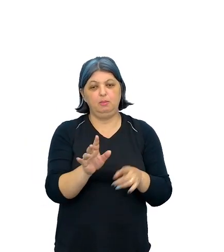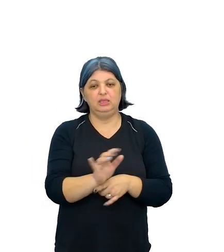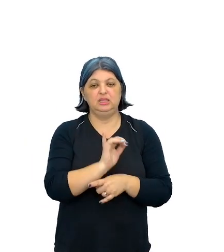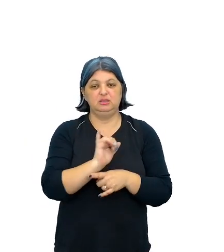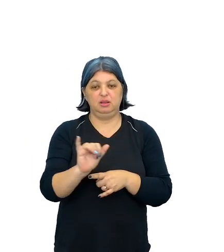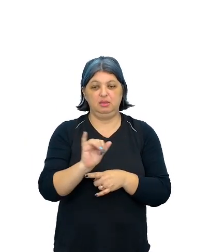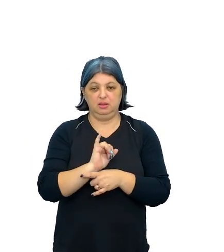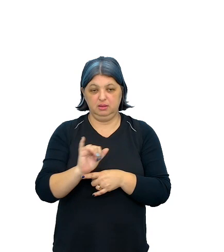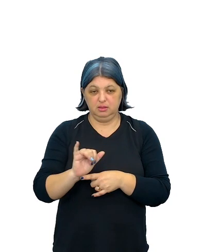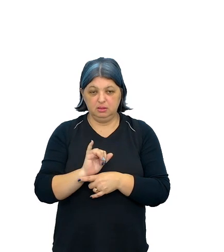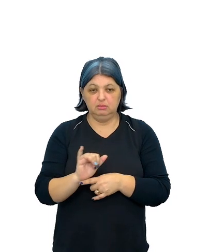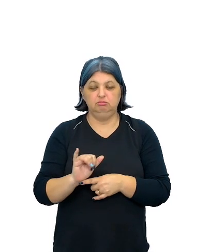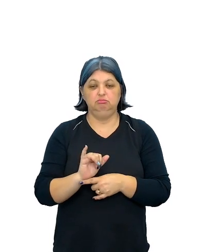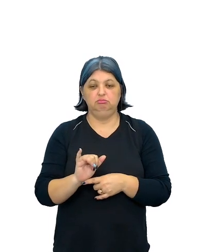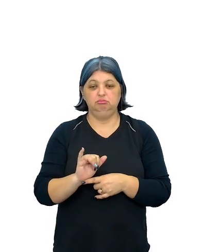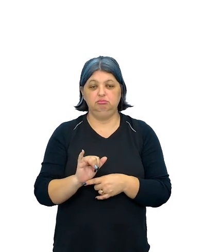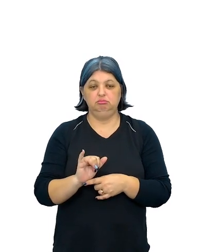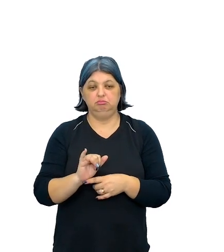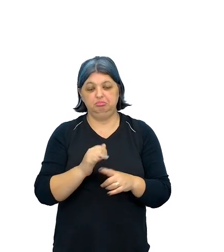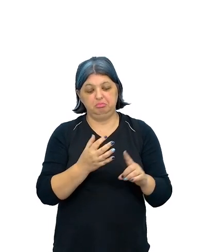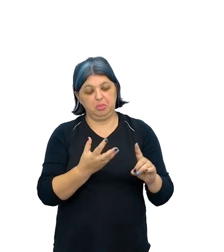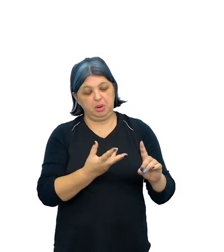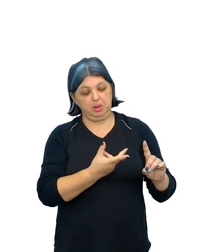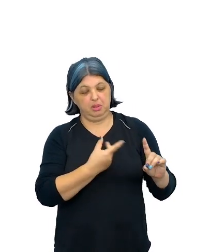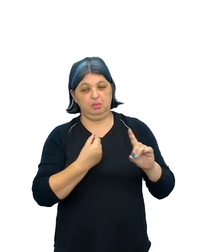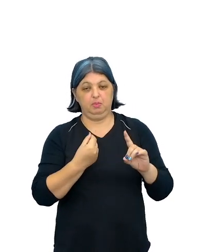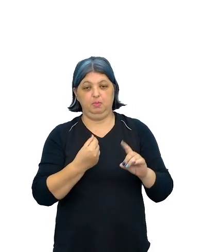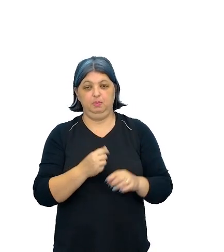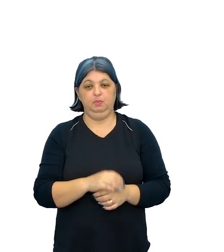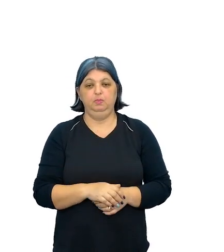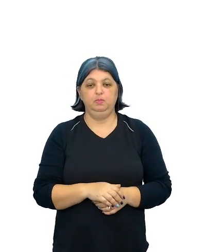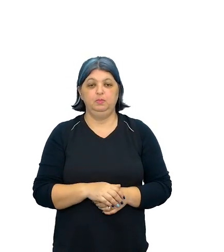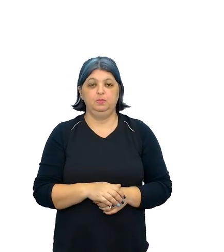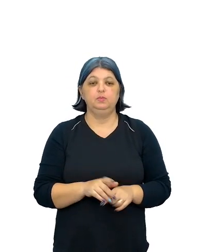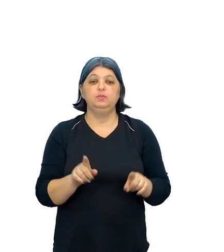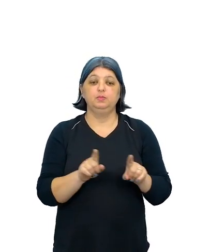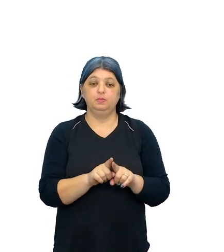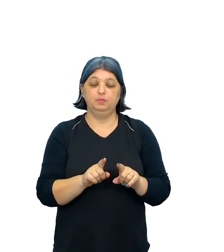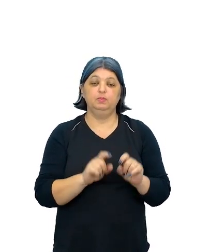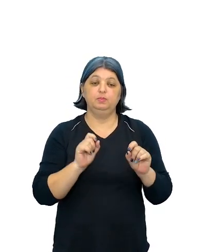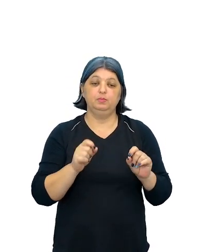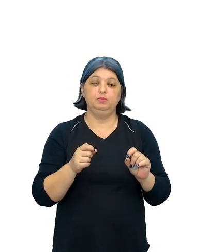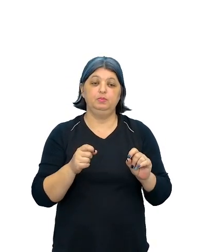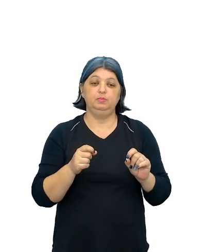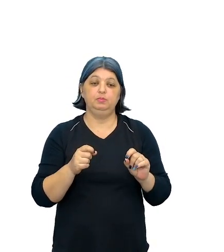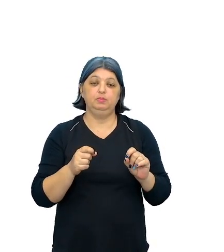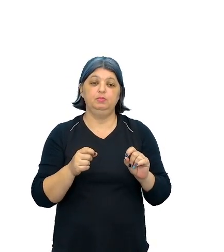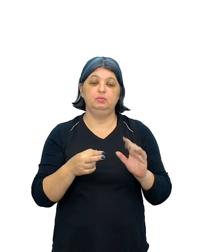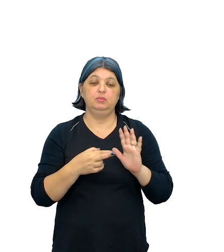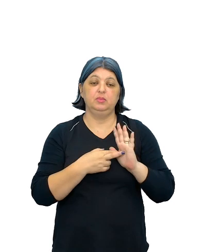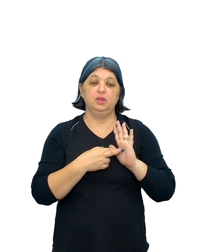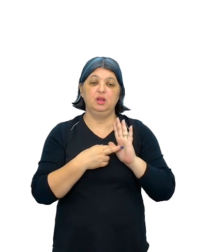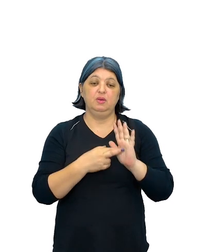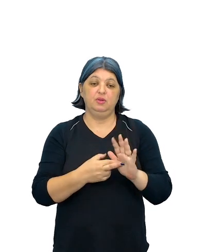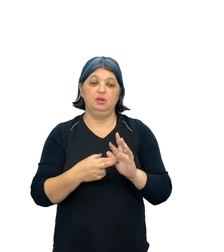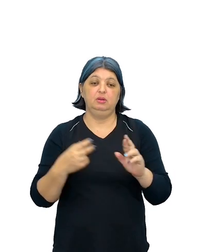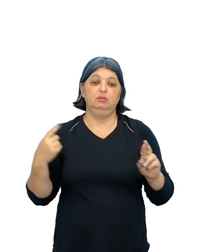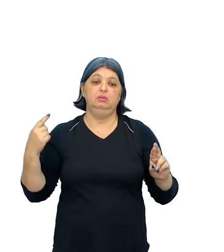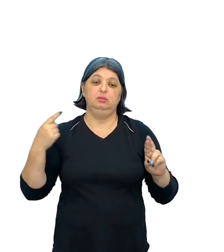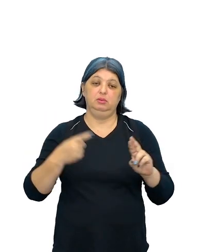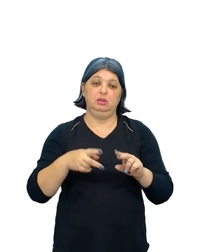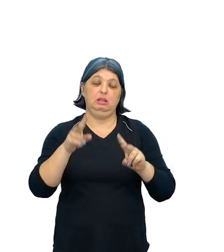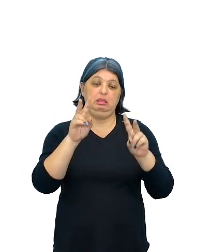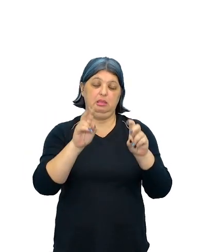de persuasão a serem utilizadas, e também vão ser aí referentes os temas às questões